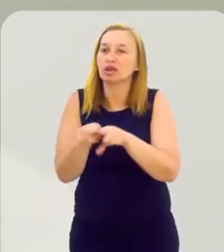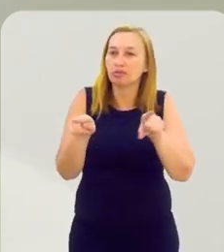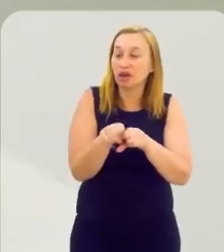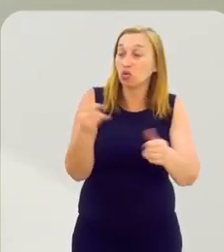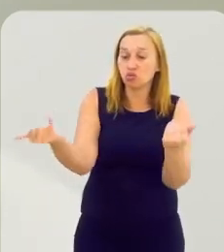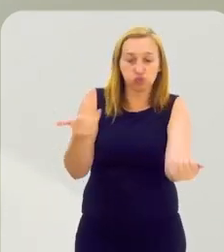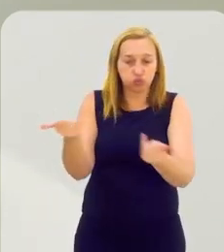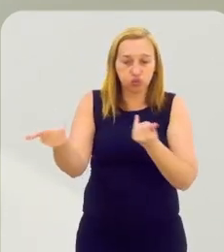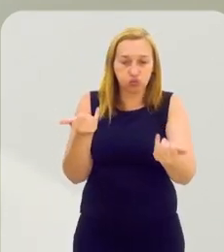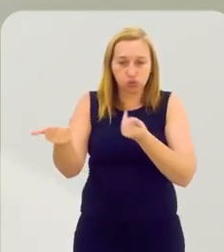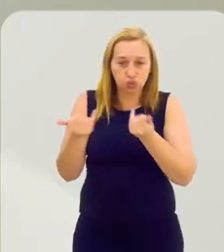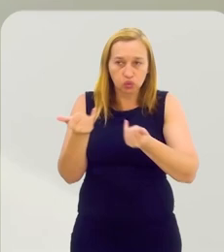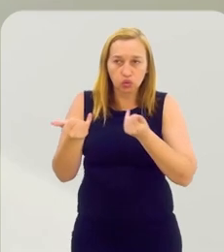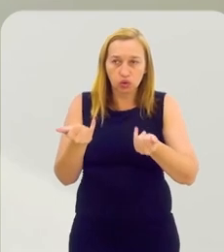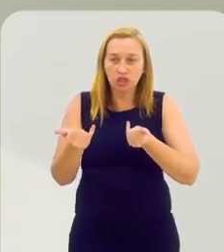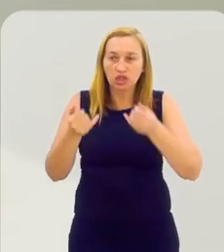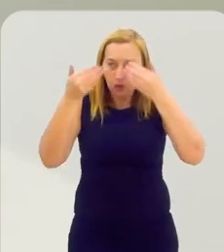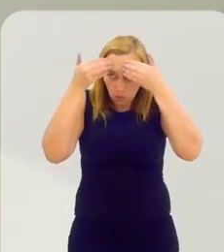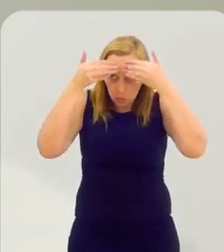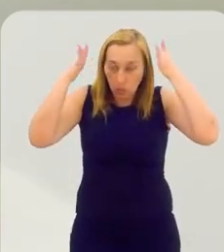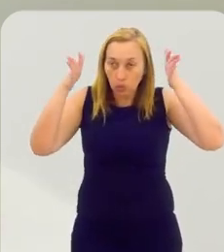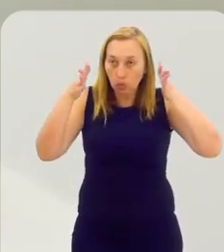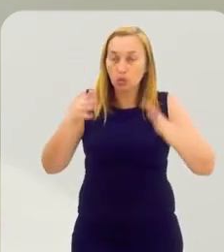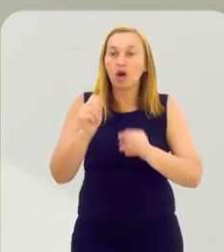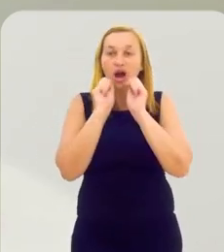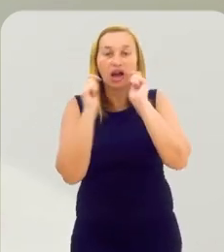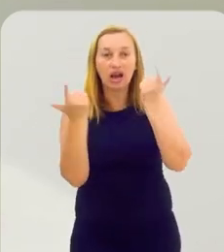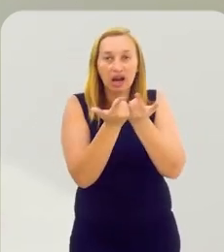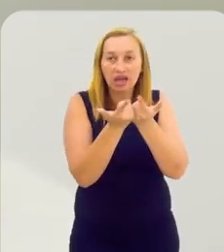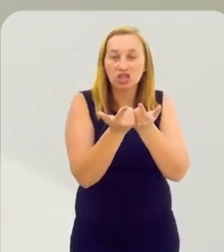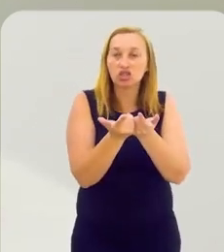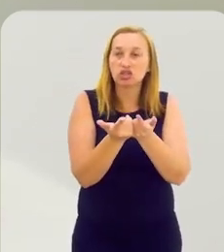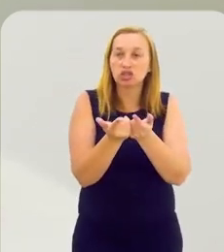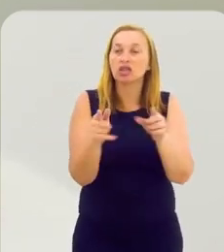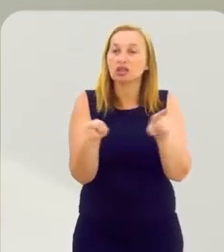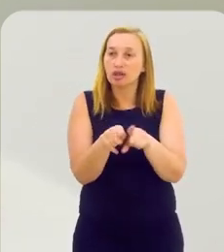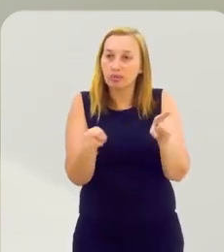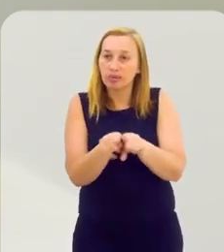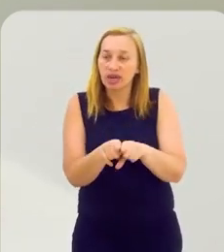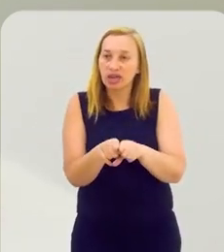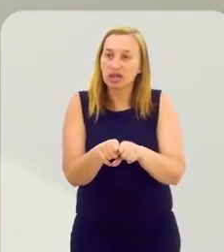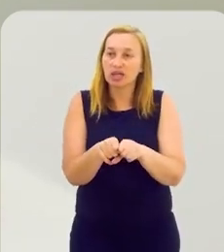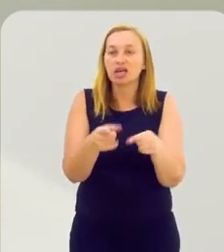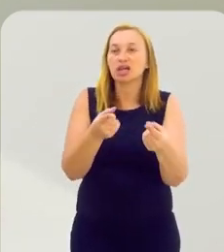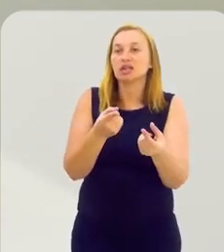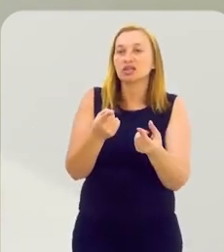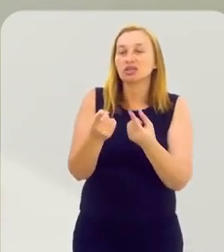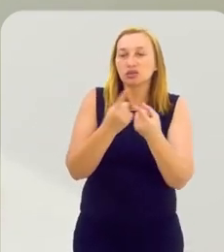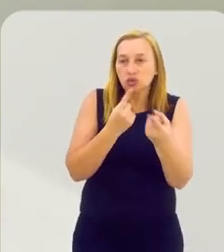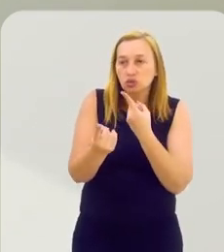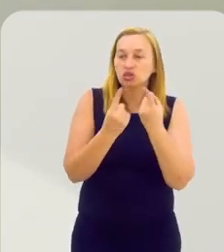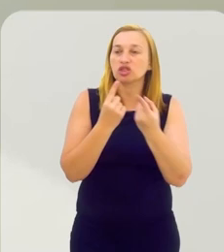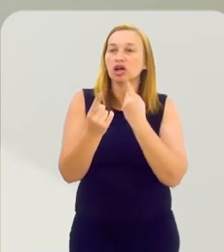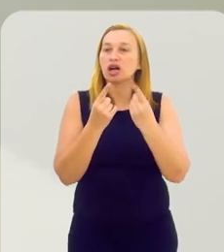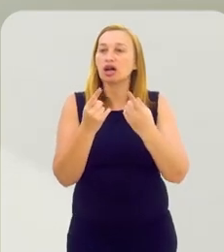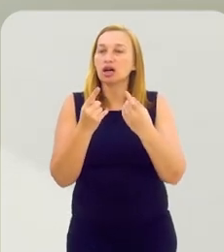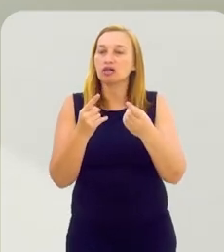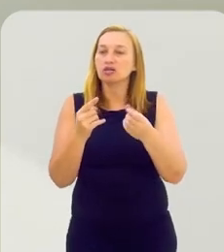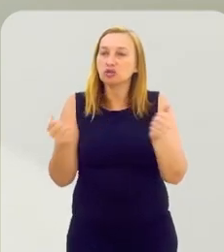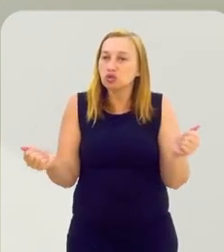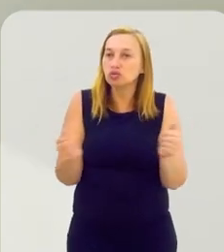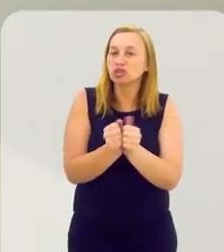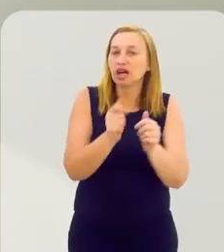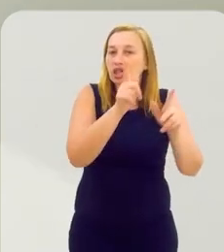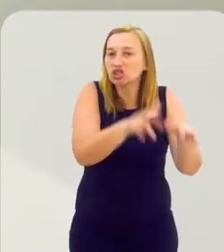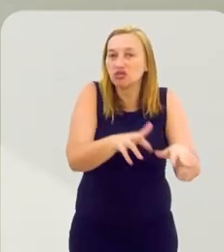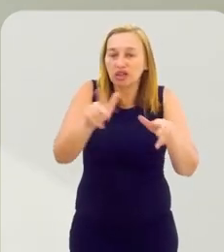obviamente, trazendo sua visão, a Alerj retornando com ela, e é uma possibilidade também de juntar diferentes